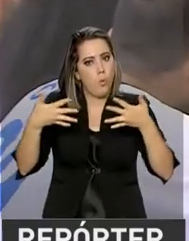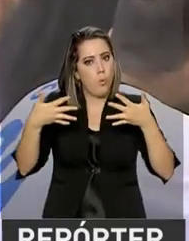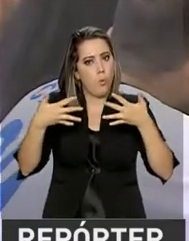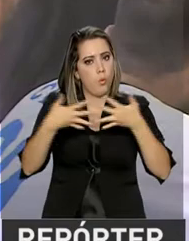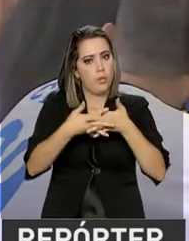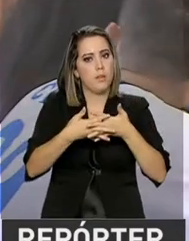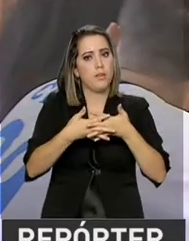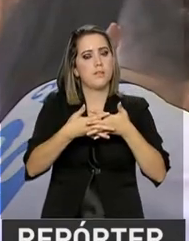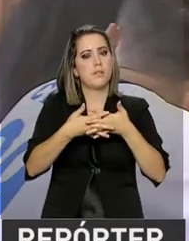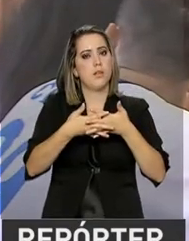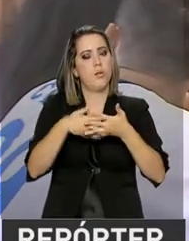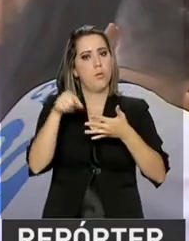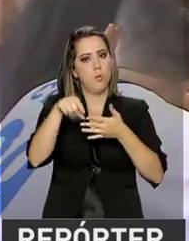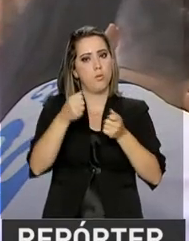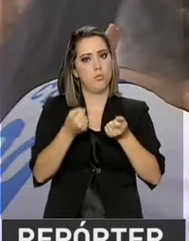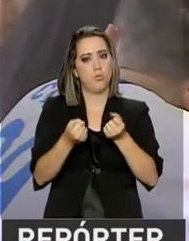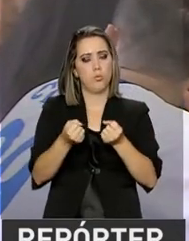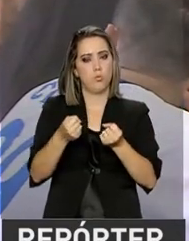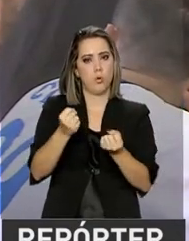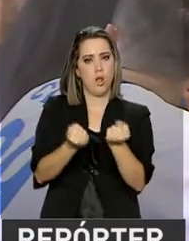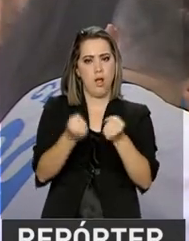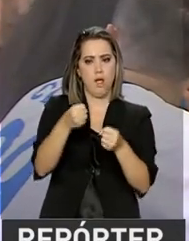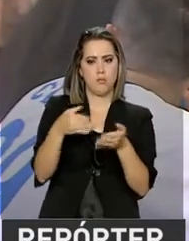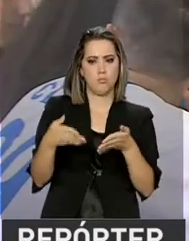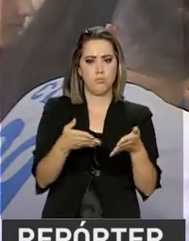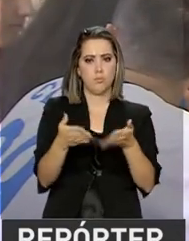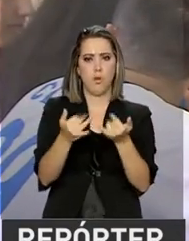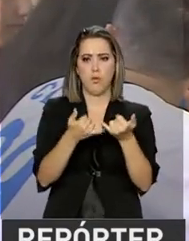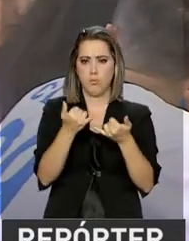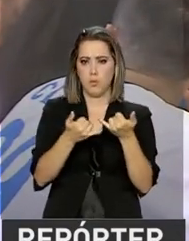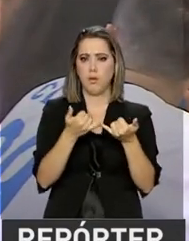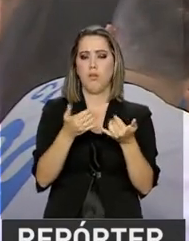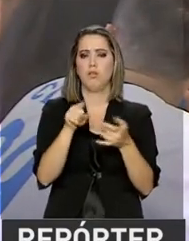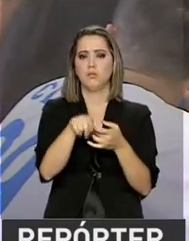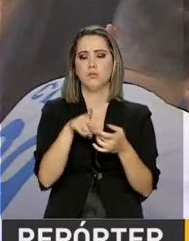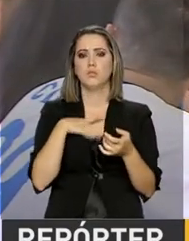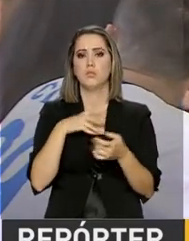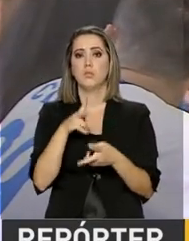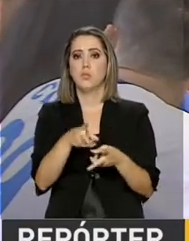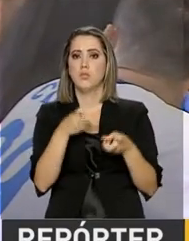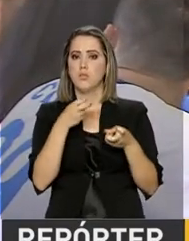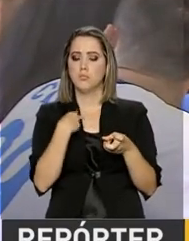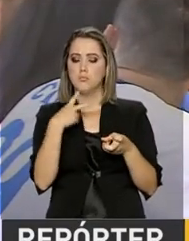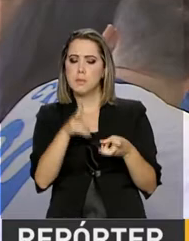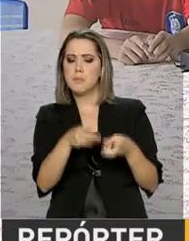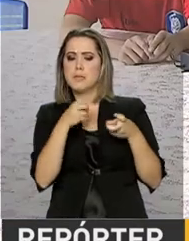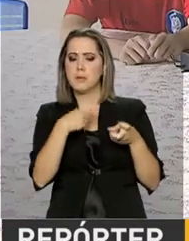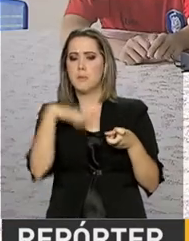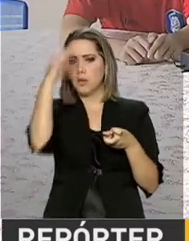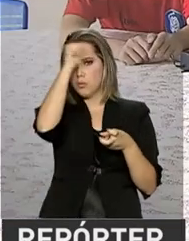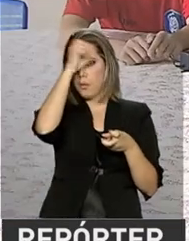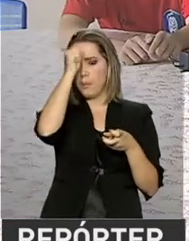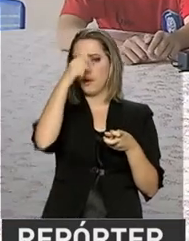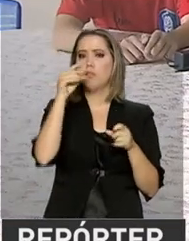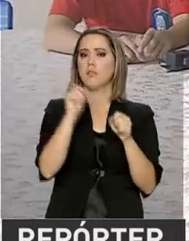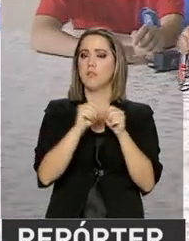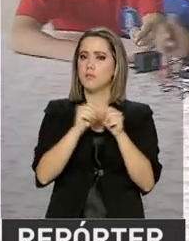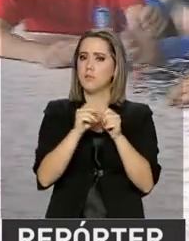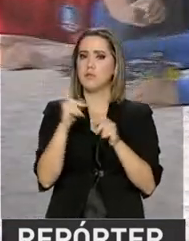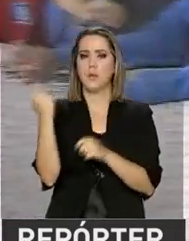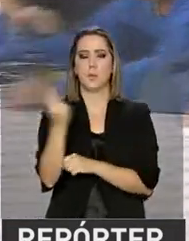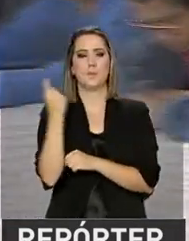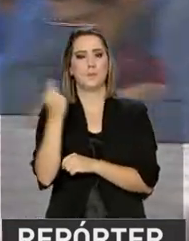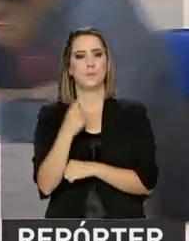e eles passaram a seguir, né, com andar com as próprias pernas, né? A Olimpíada tem